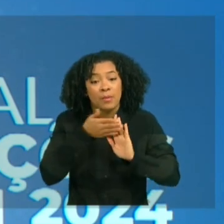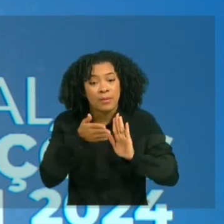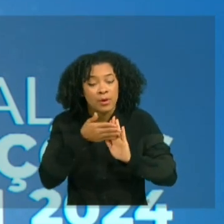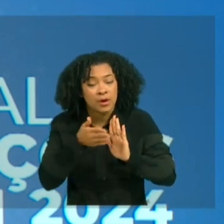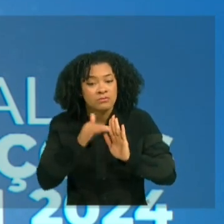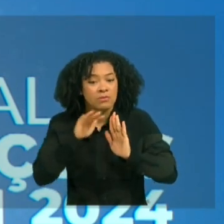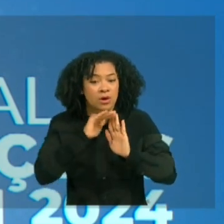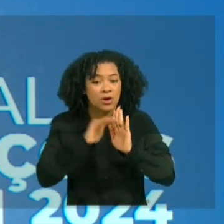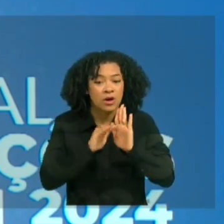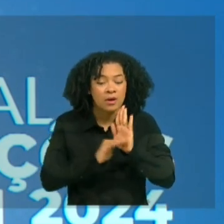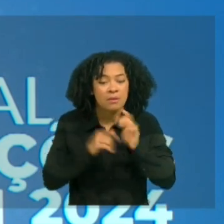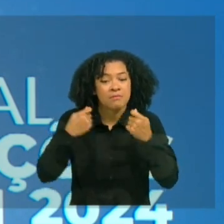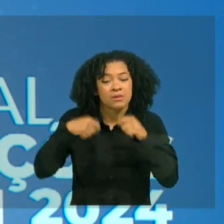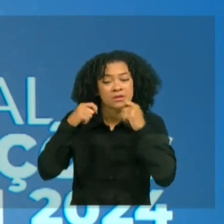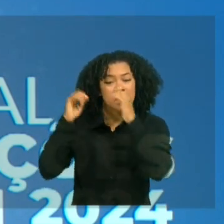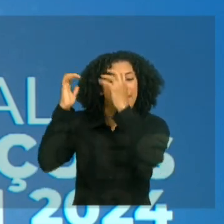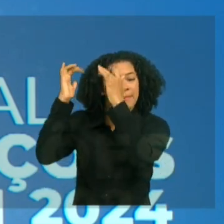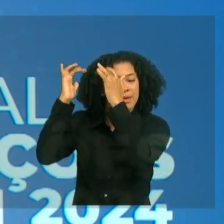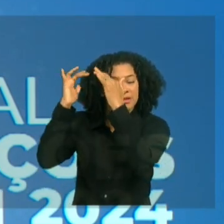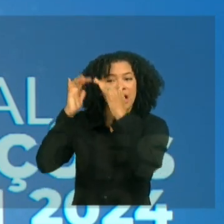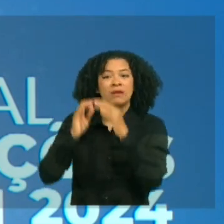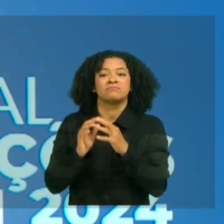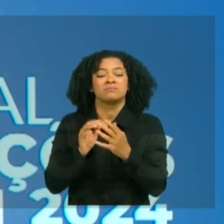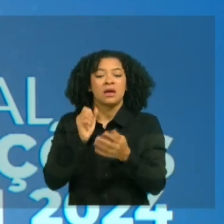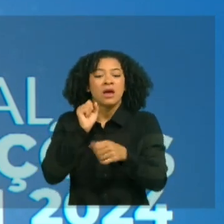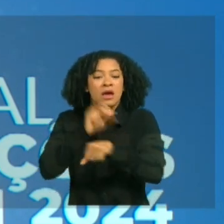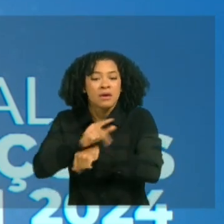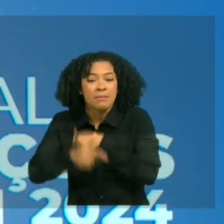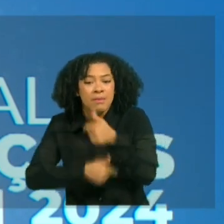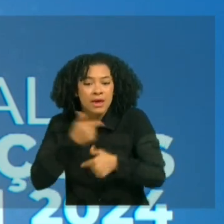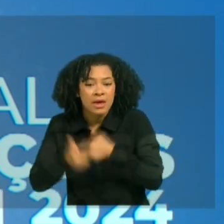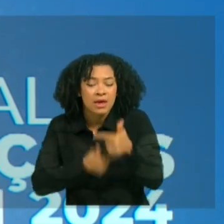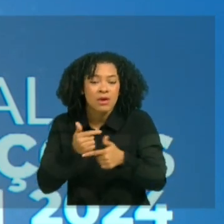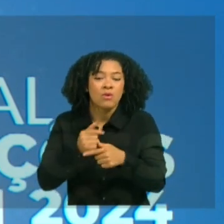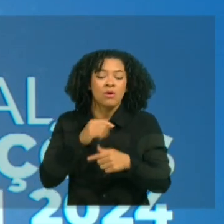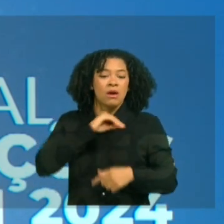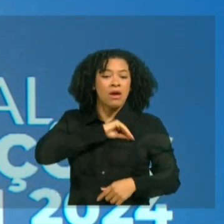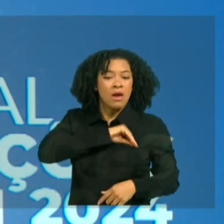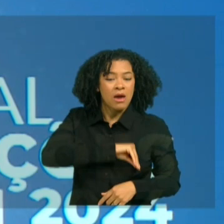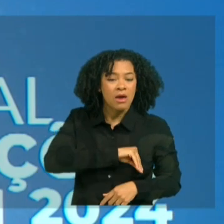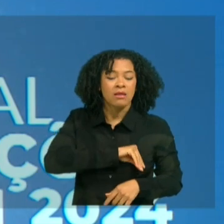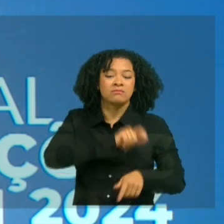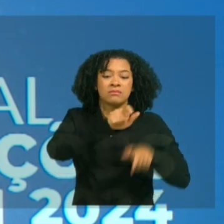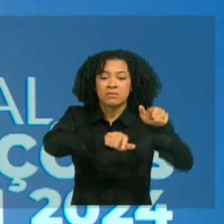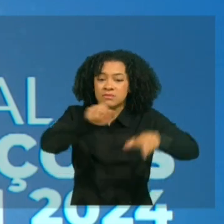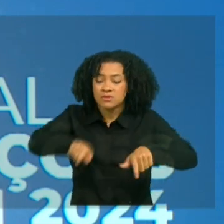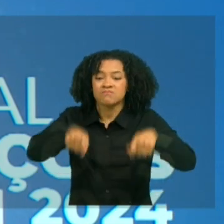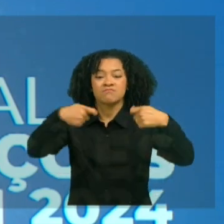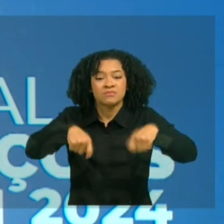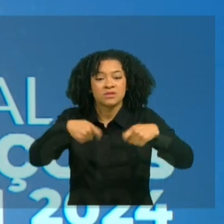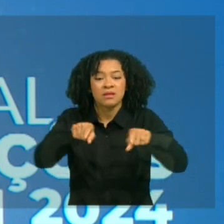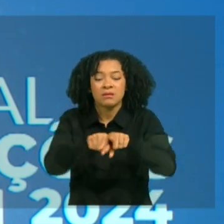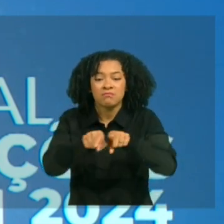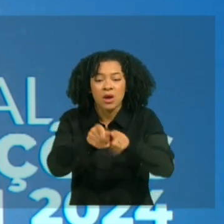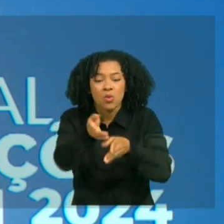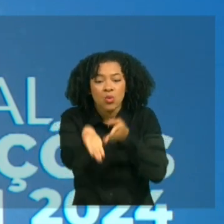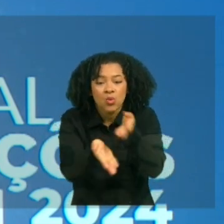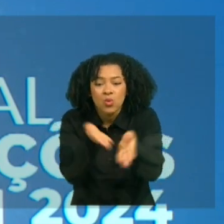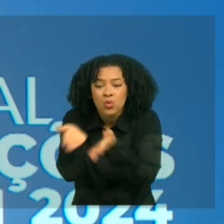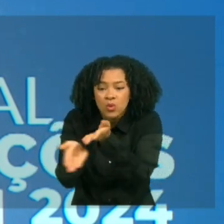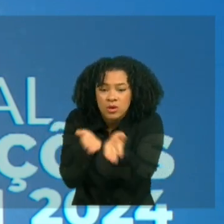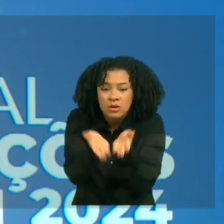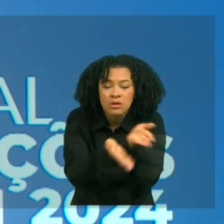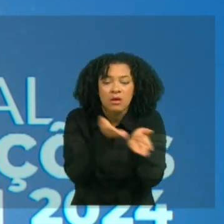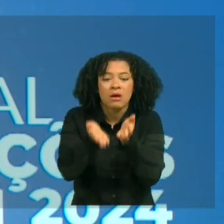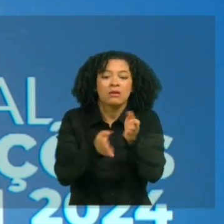pensar na questão do emprego e renda né geração de renda para essas pessoas né o cuidado né com essas